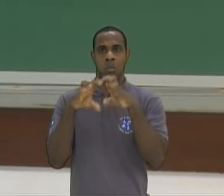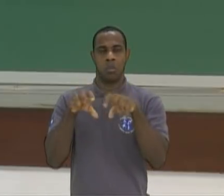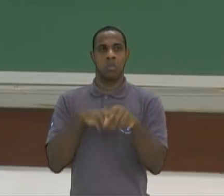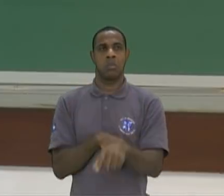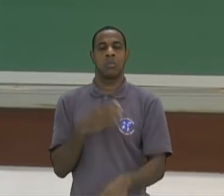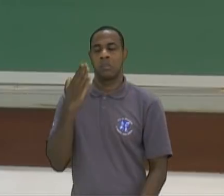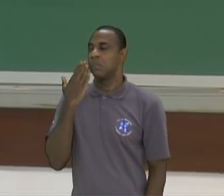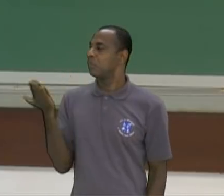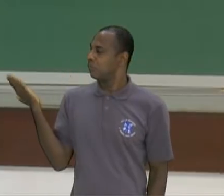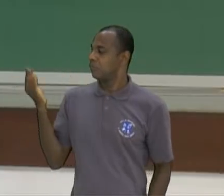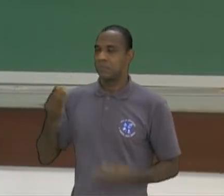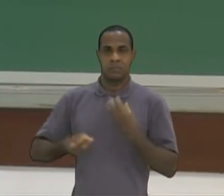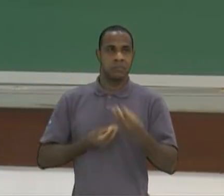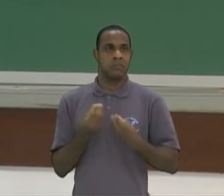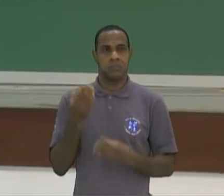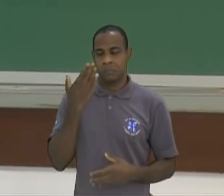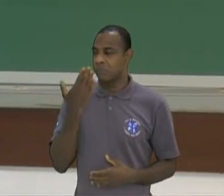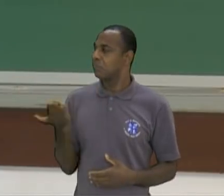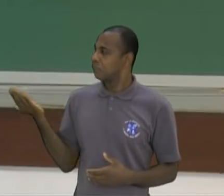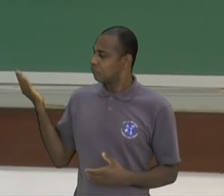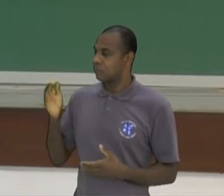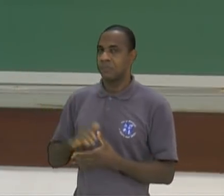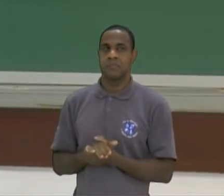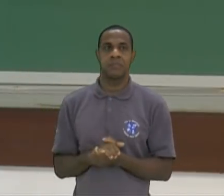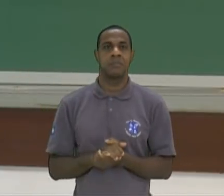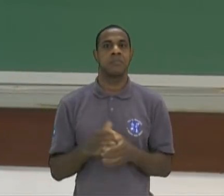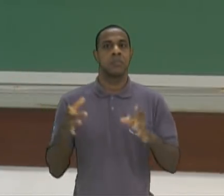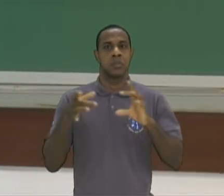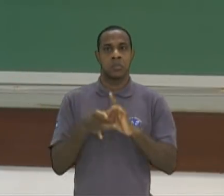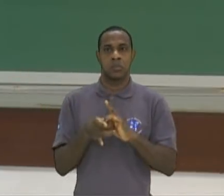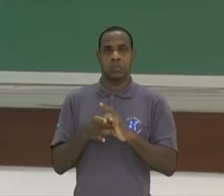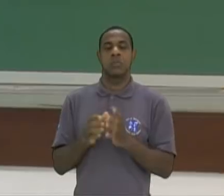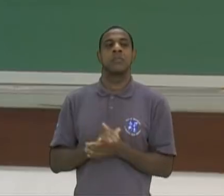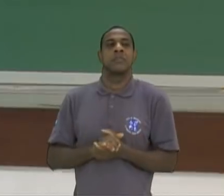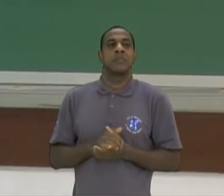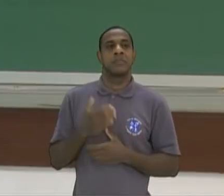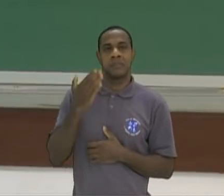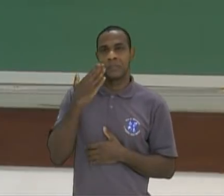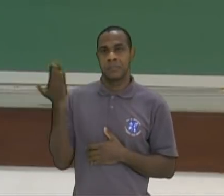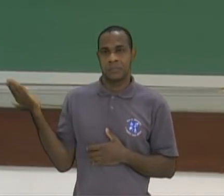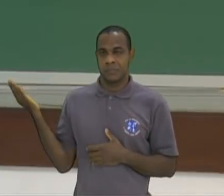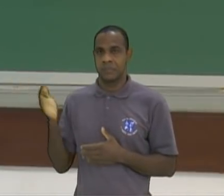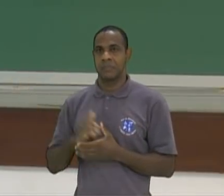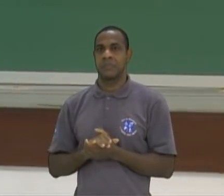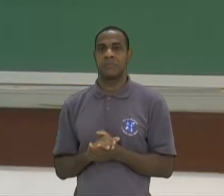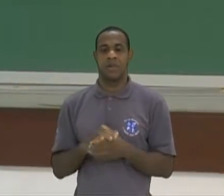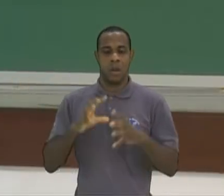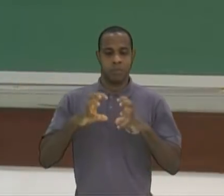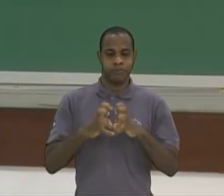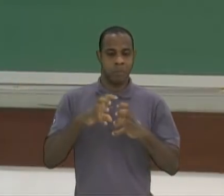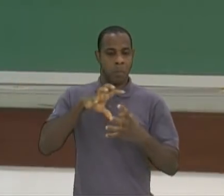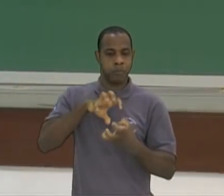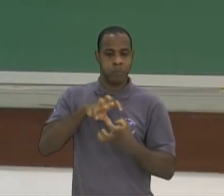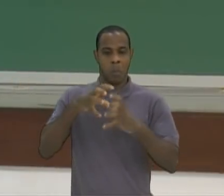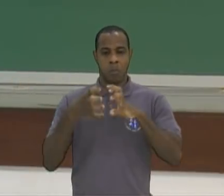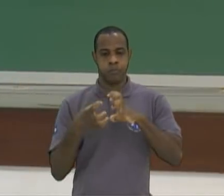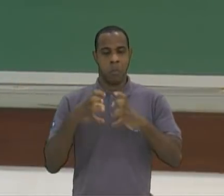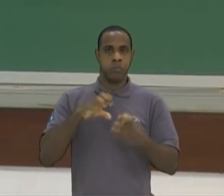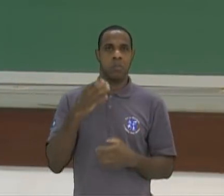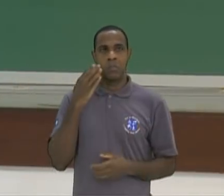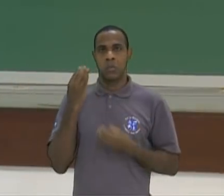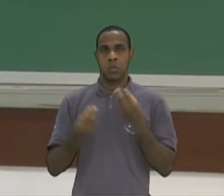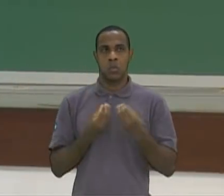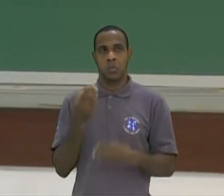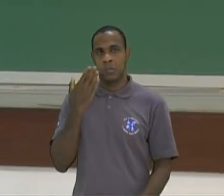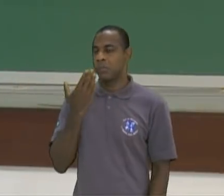lei fisiológica. Uma vez que se relaxa um lado do corpo, o outro tende a se contrair. Justamente esta a ideia.